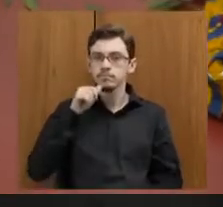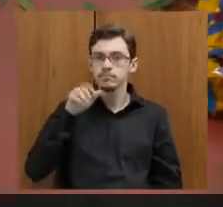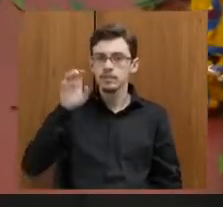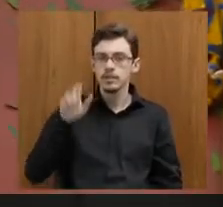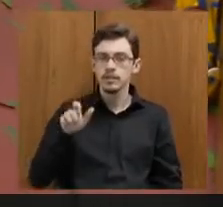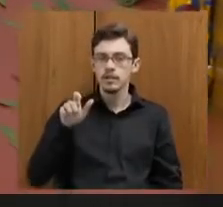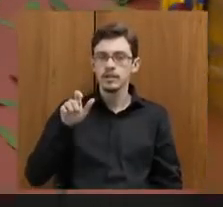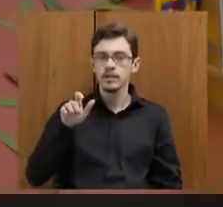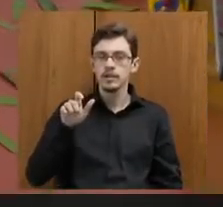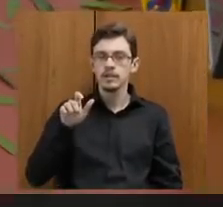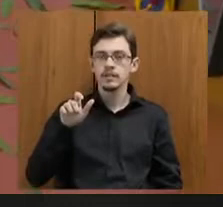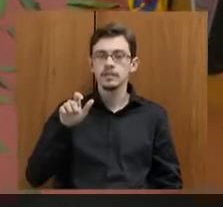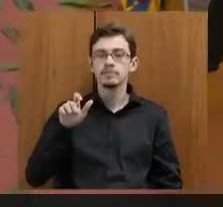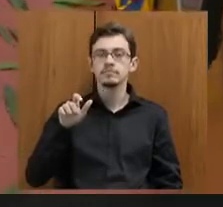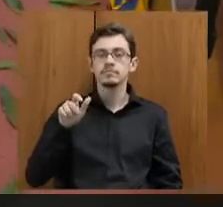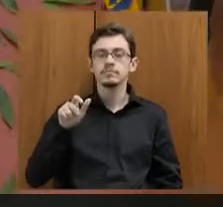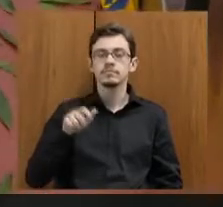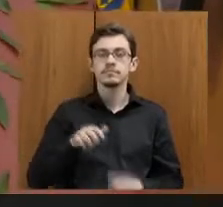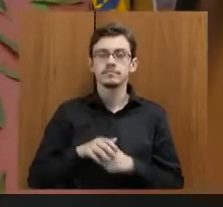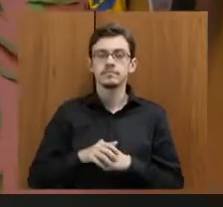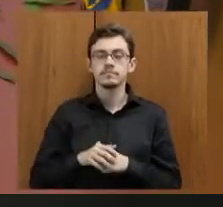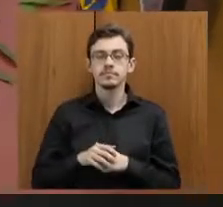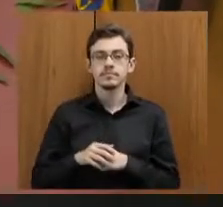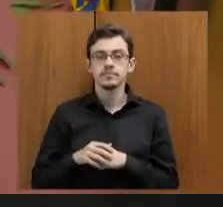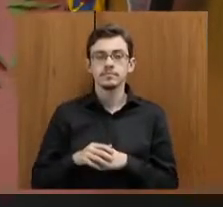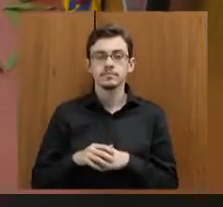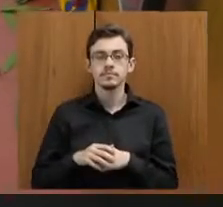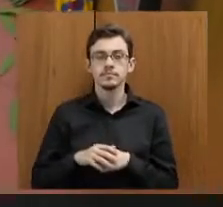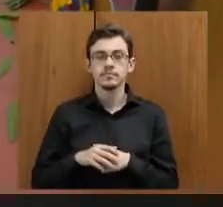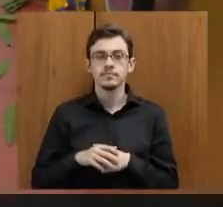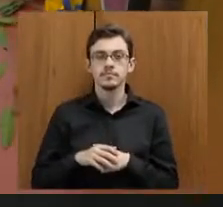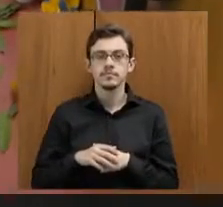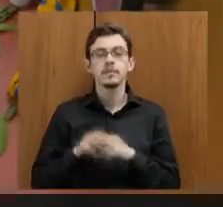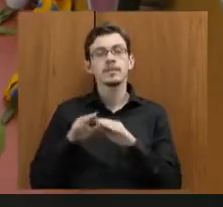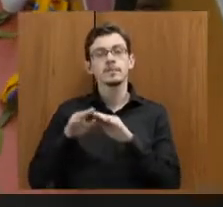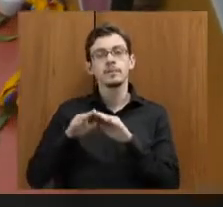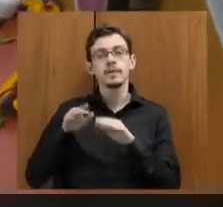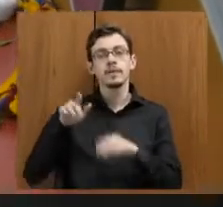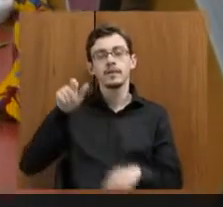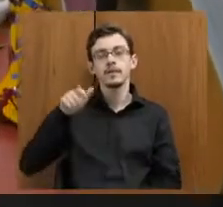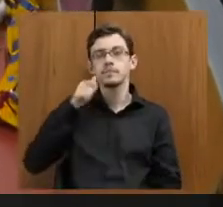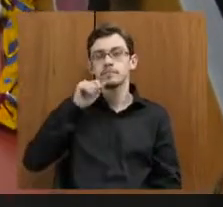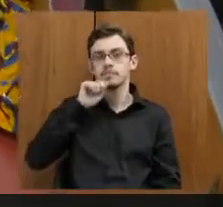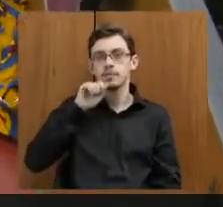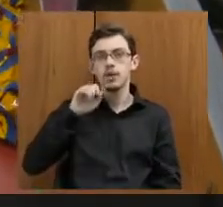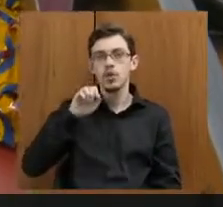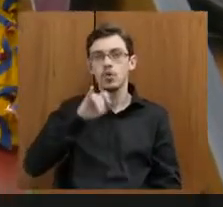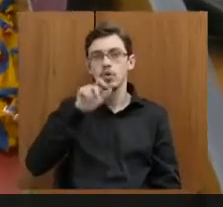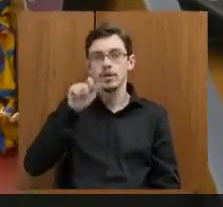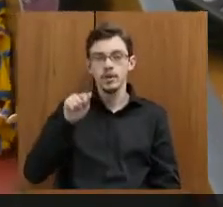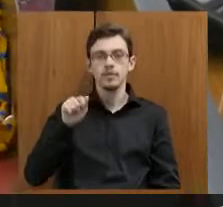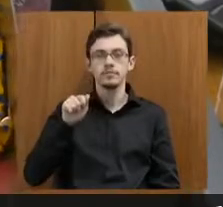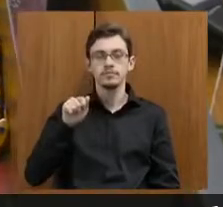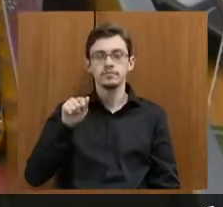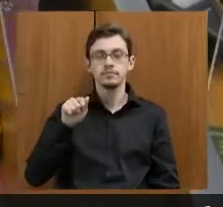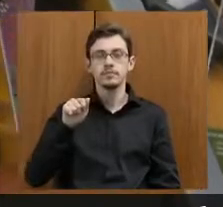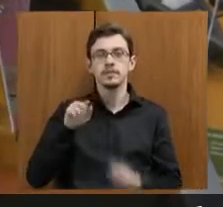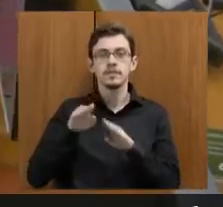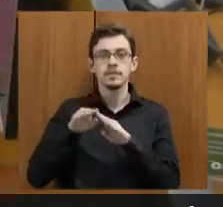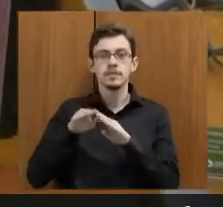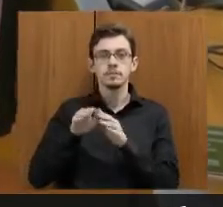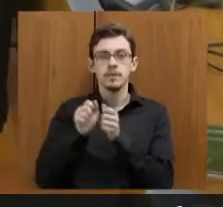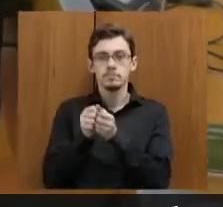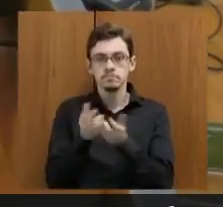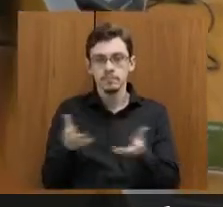do Ilê Axé e pode olhar a mãe olhar dbm e